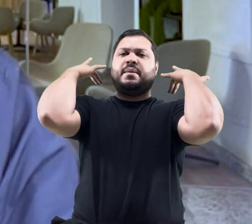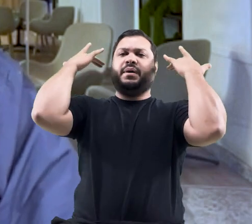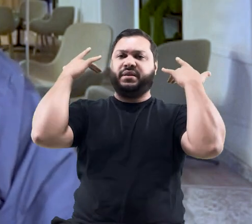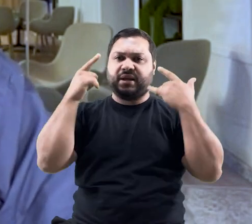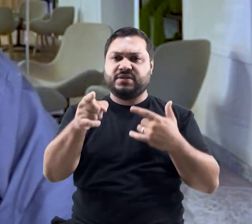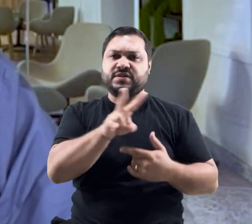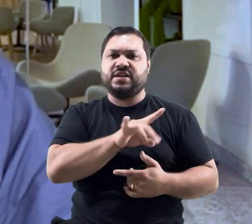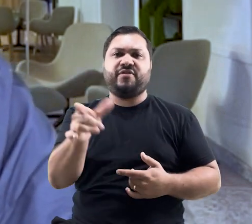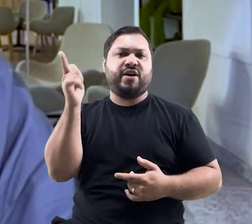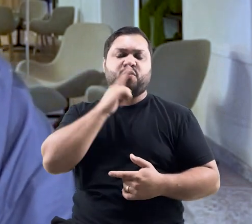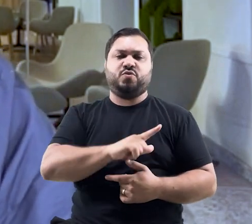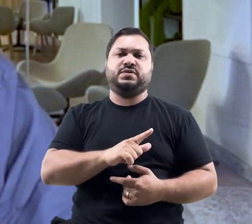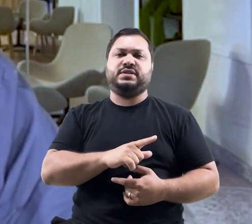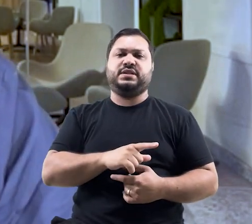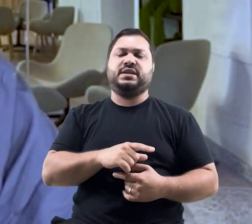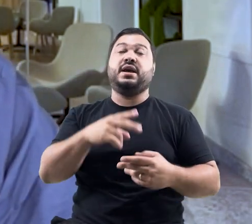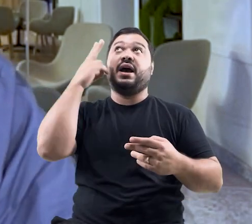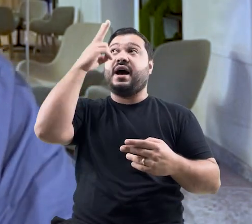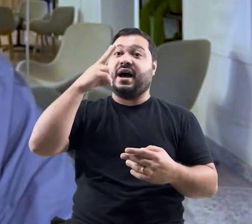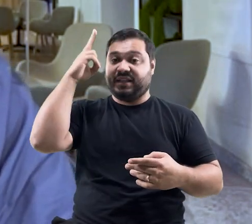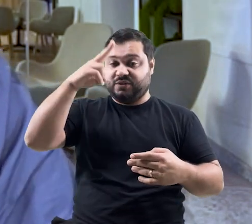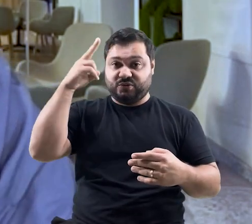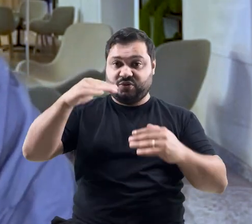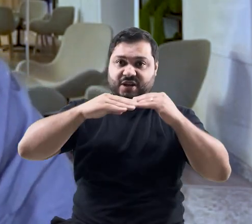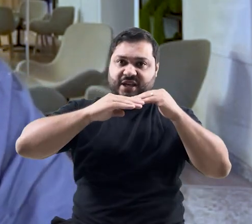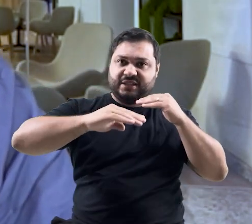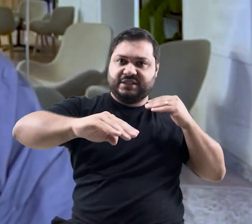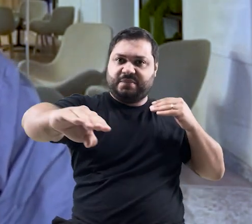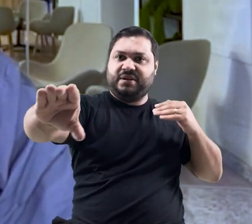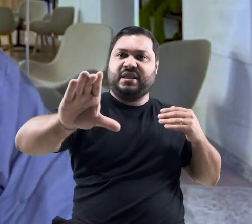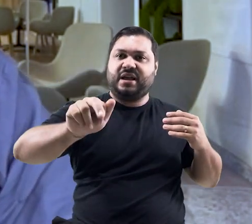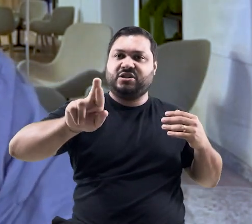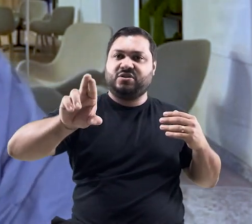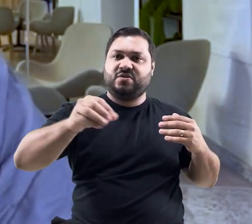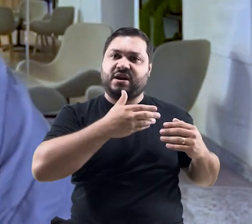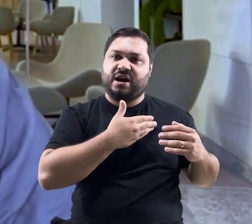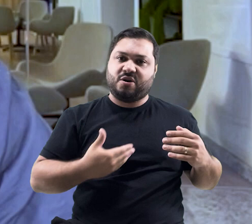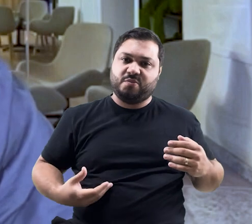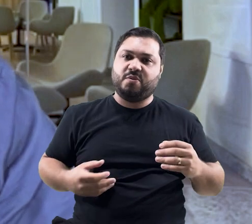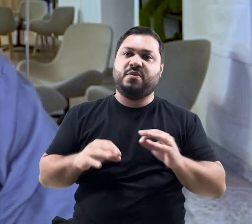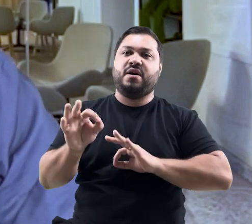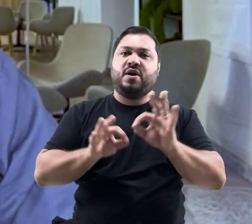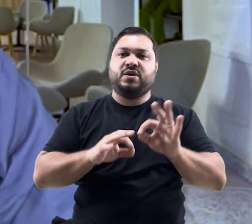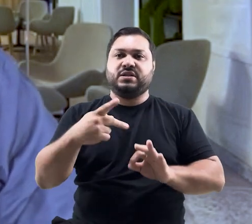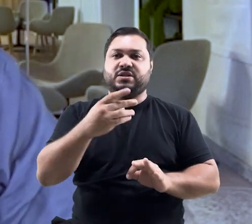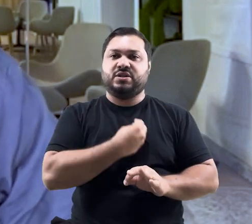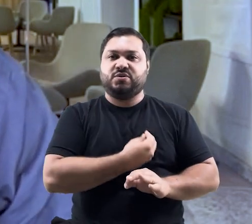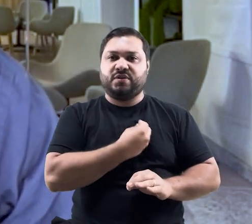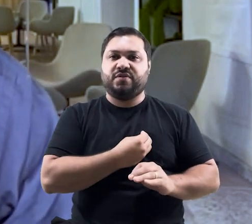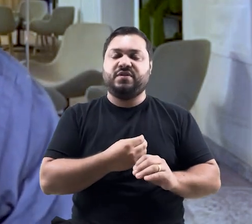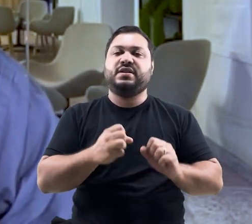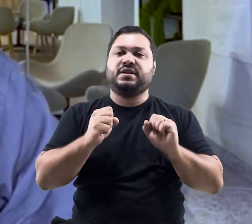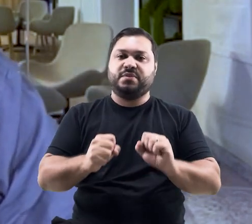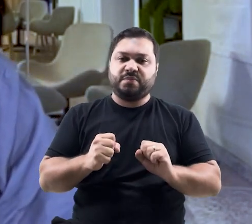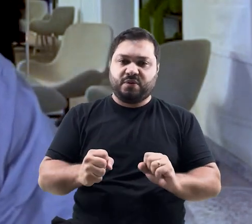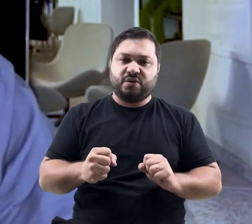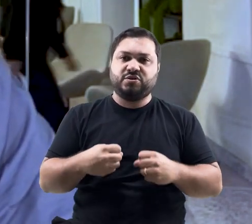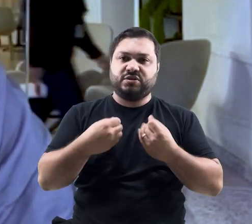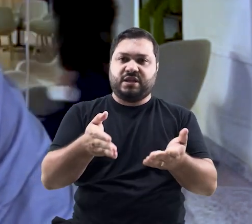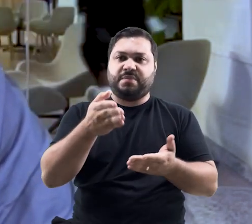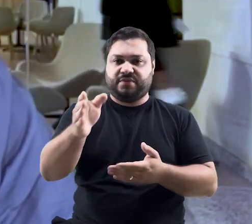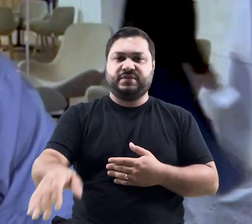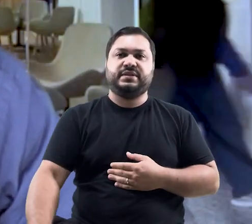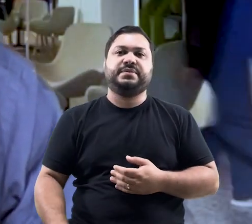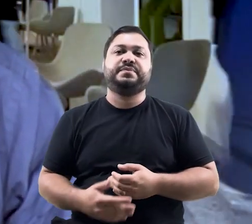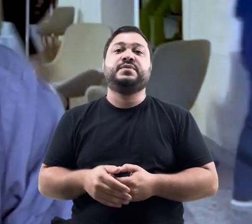ficar para trás e você vai conseguir ali a tão sonhada estabilidade num cargo público, a organização da sua vida que um cargo público